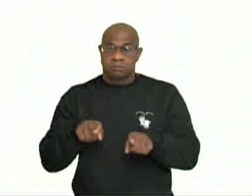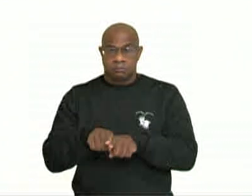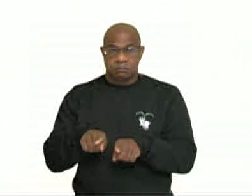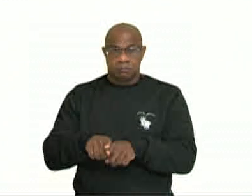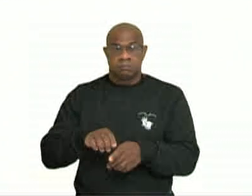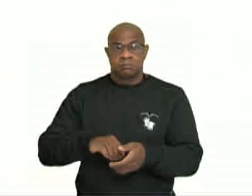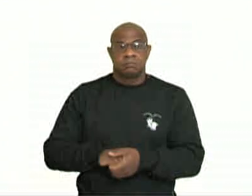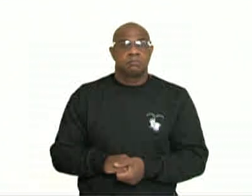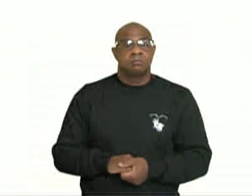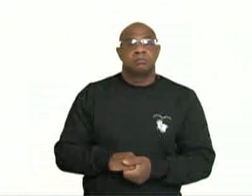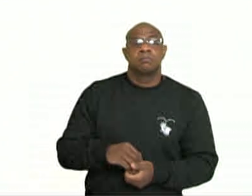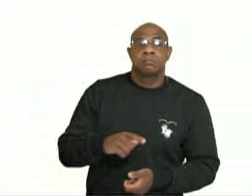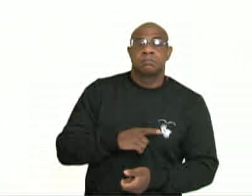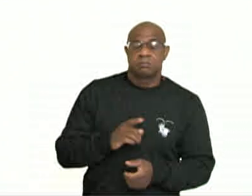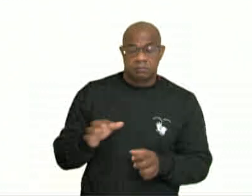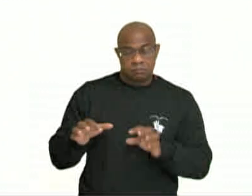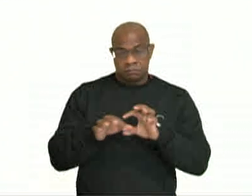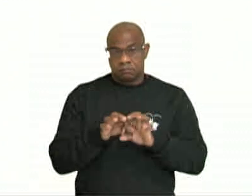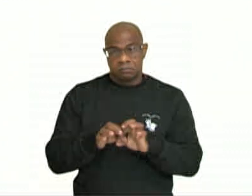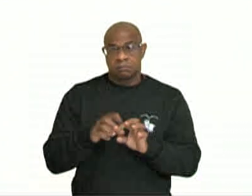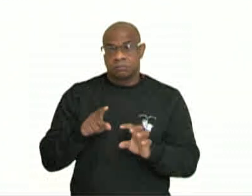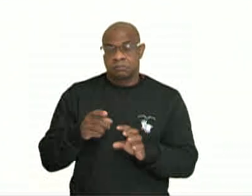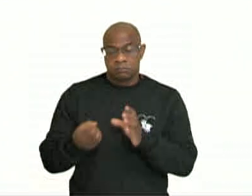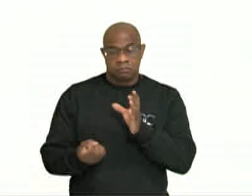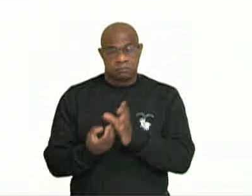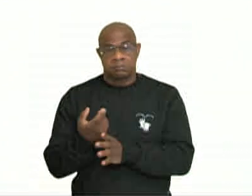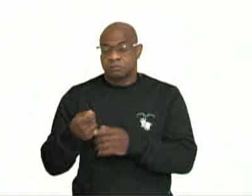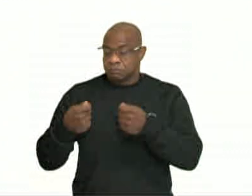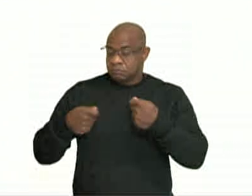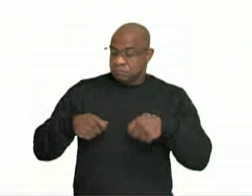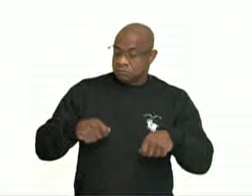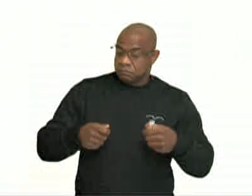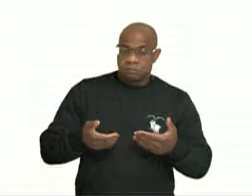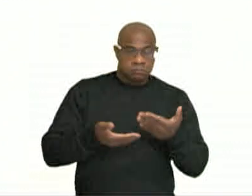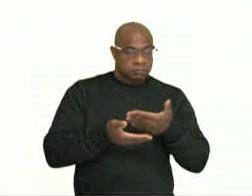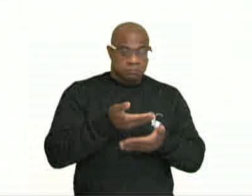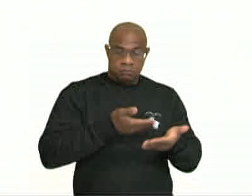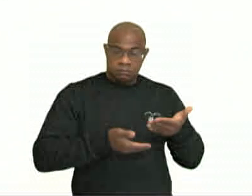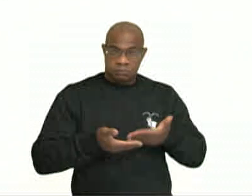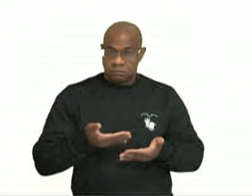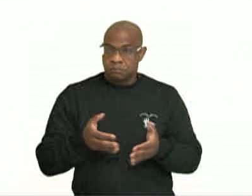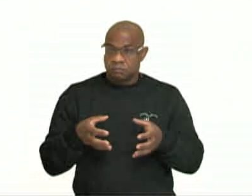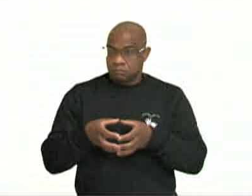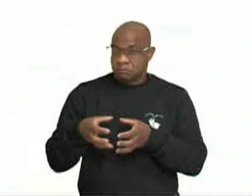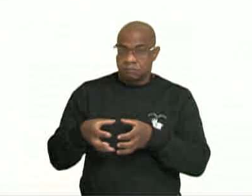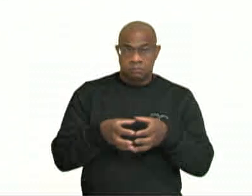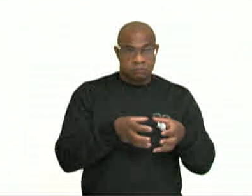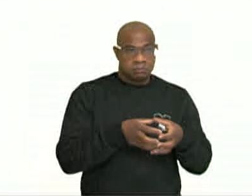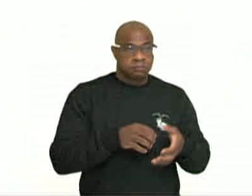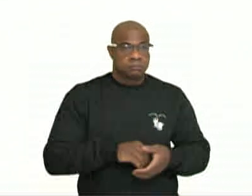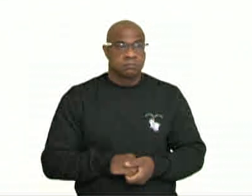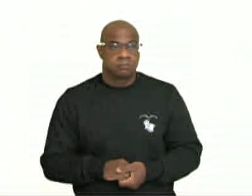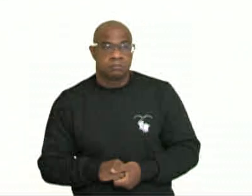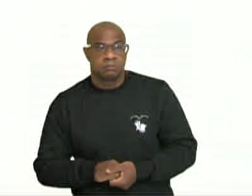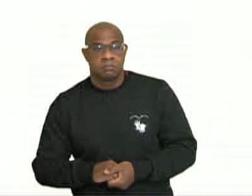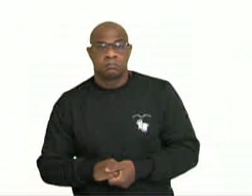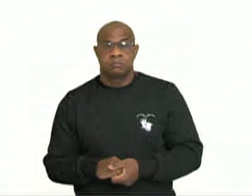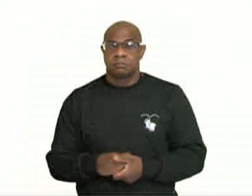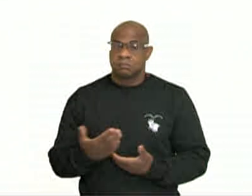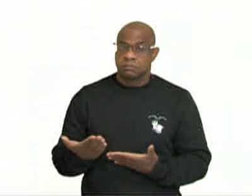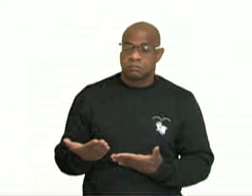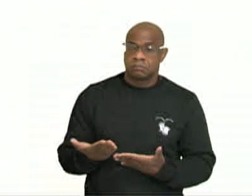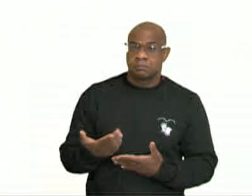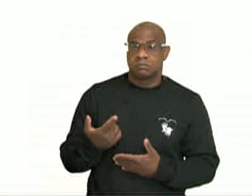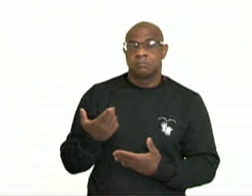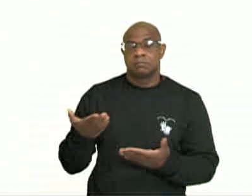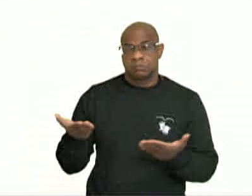alianças eram criadas a partir de necessidades comuns entre os grupos indígenas. Então, nesta aula, vocês viram